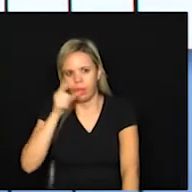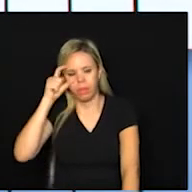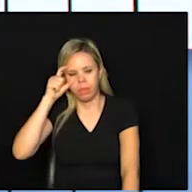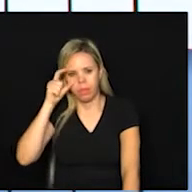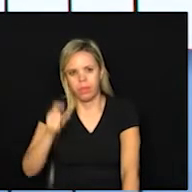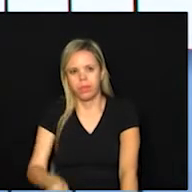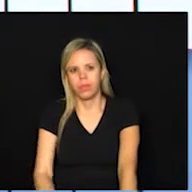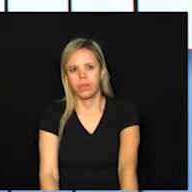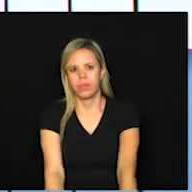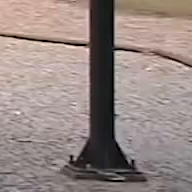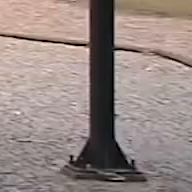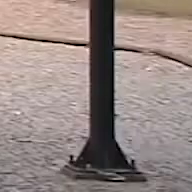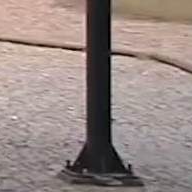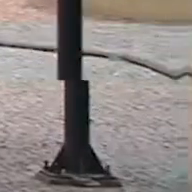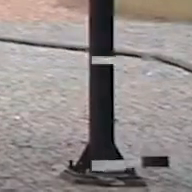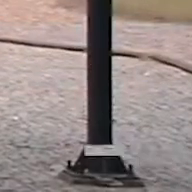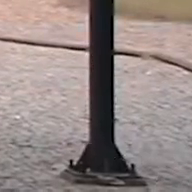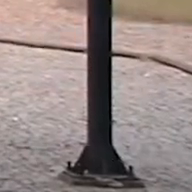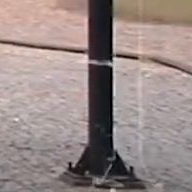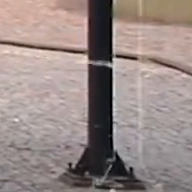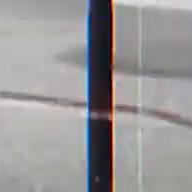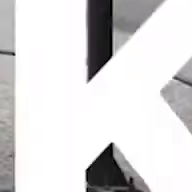Amorim.